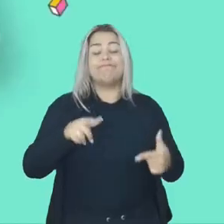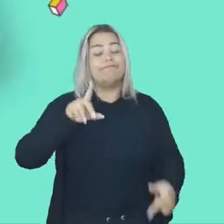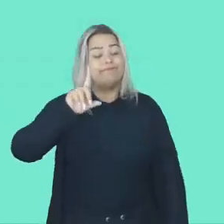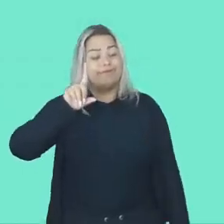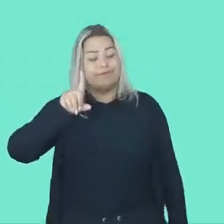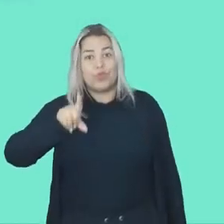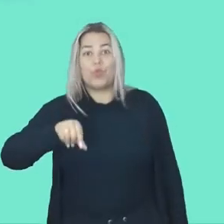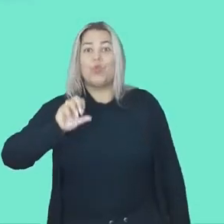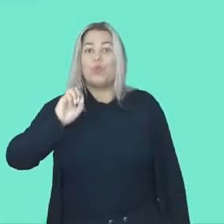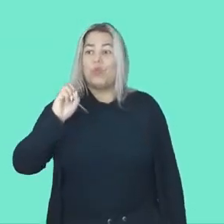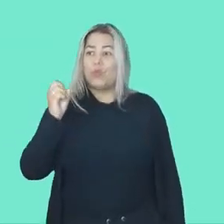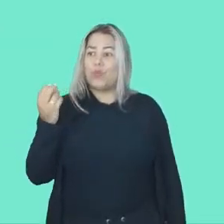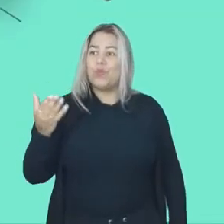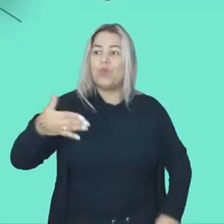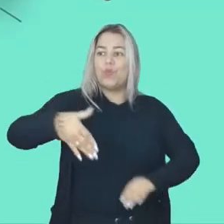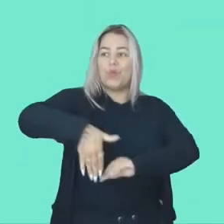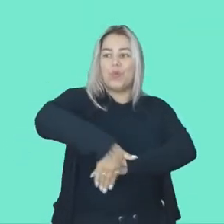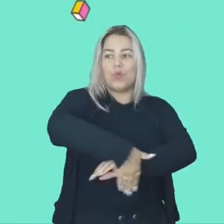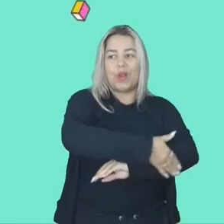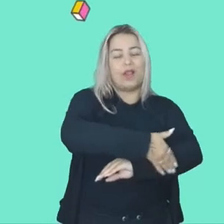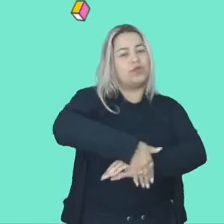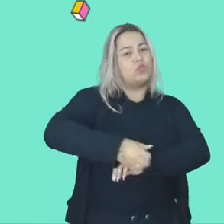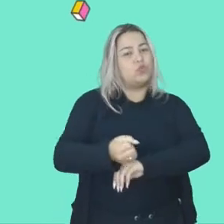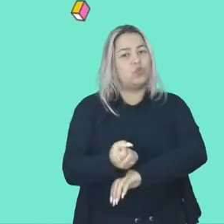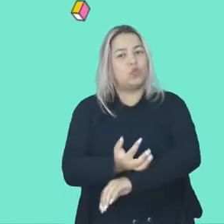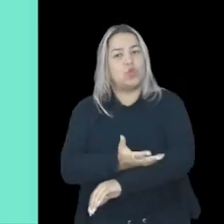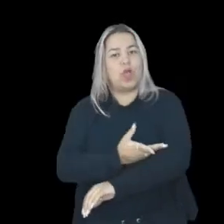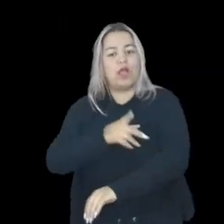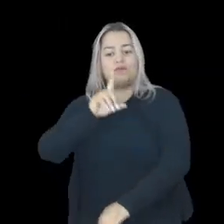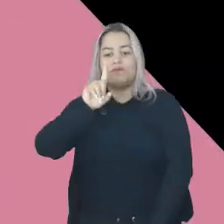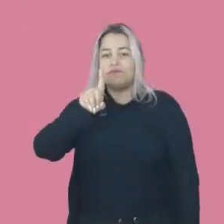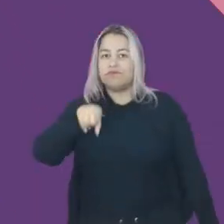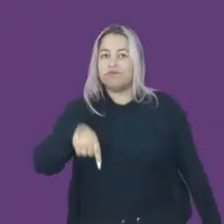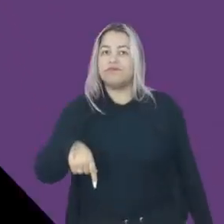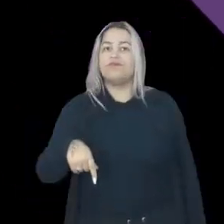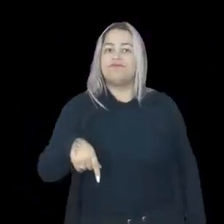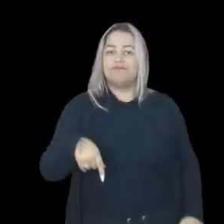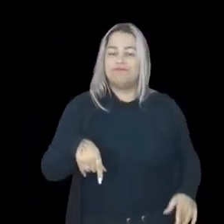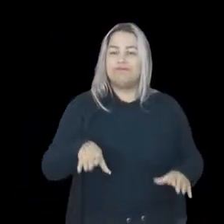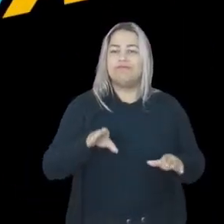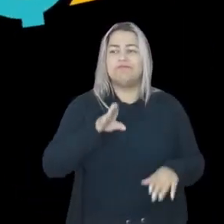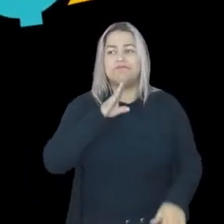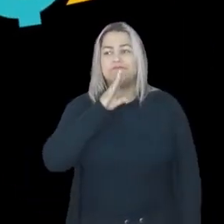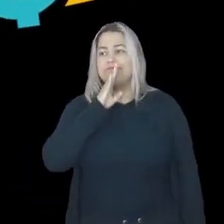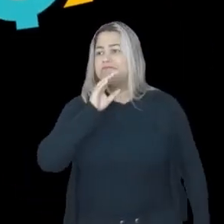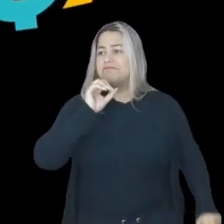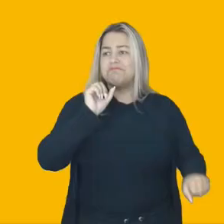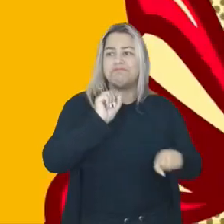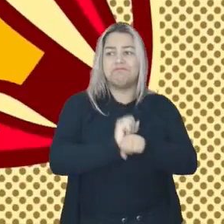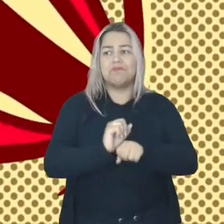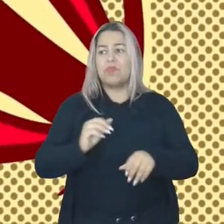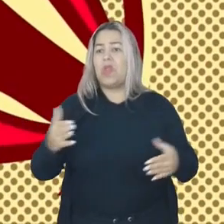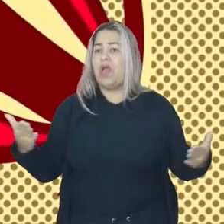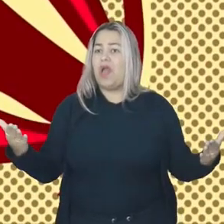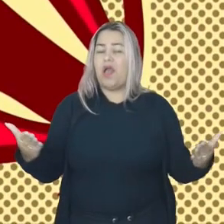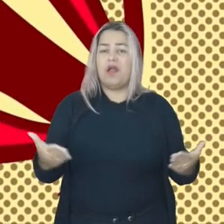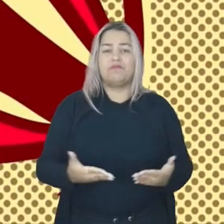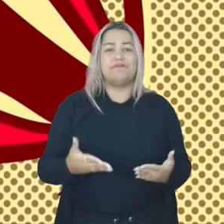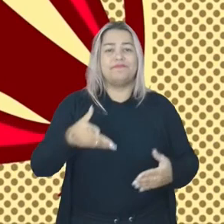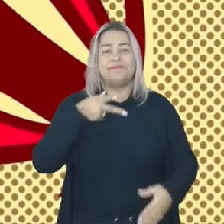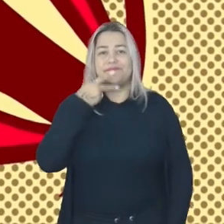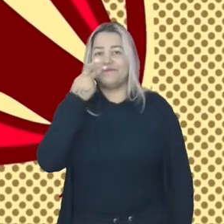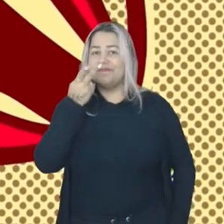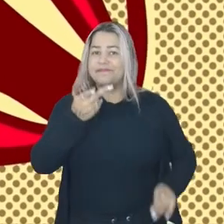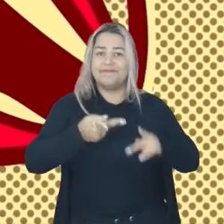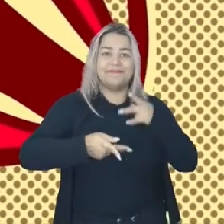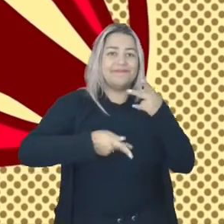Seja em casa, no campo, na rua ou na praça. Chega de mordaça,